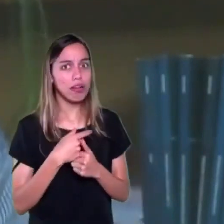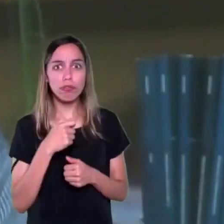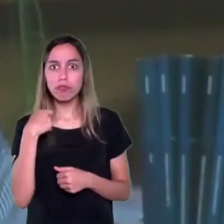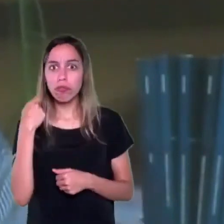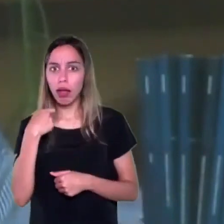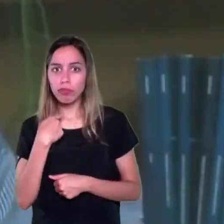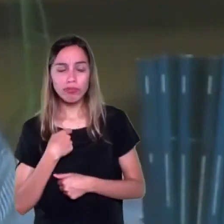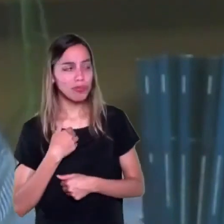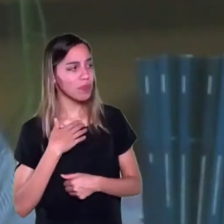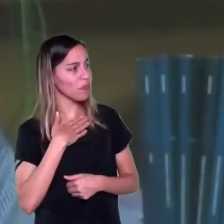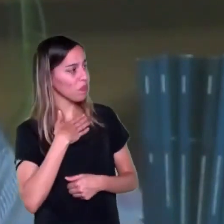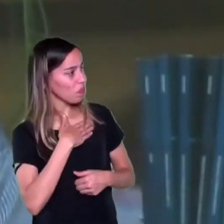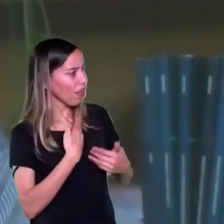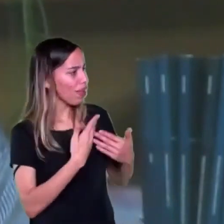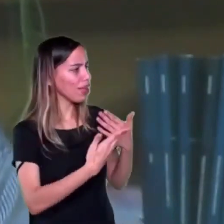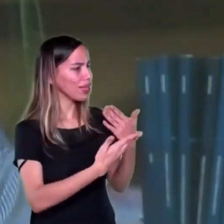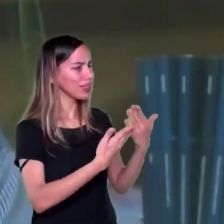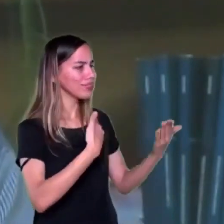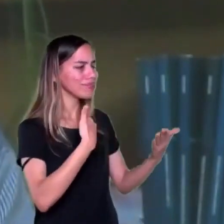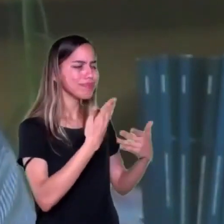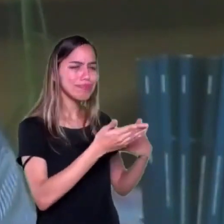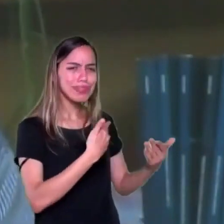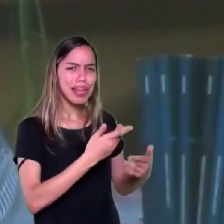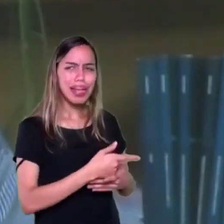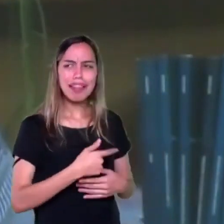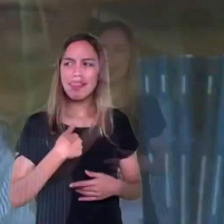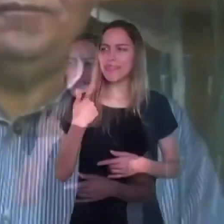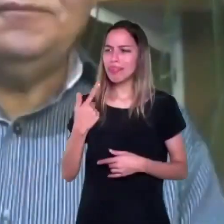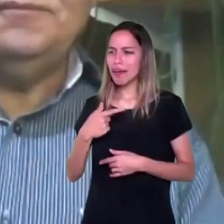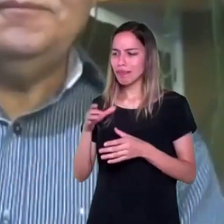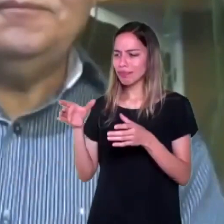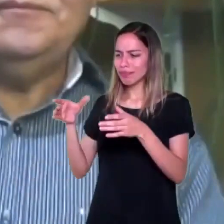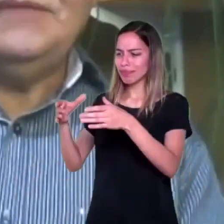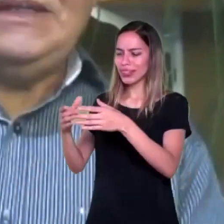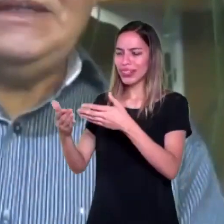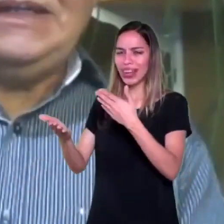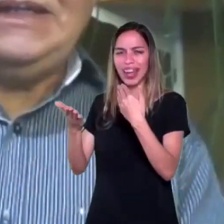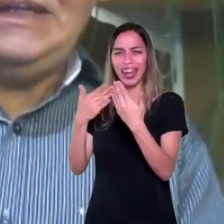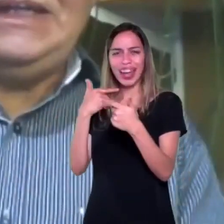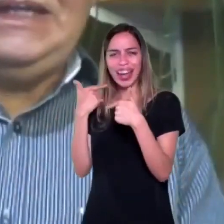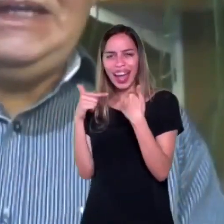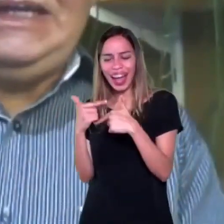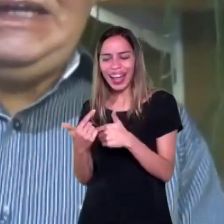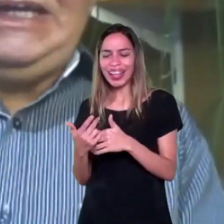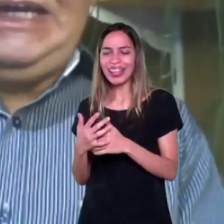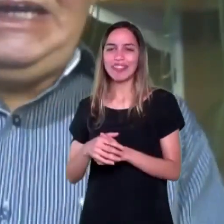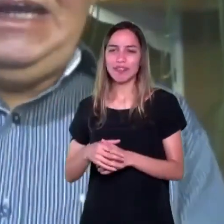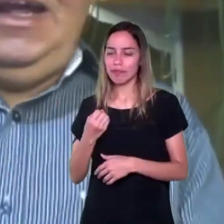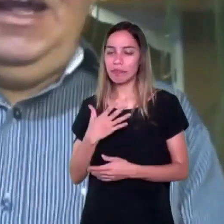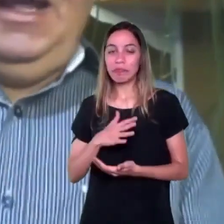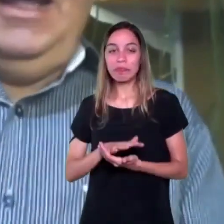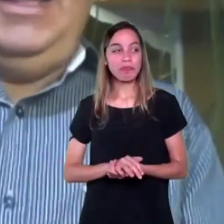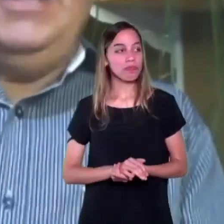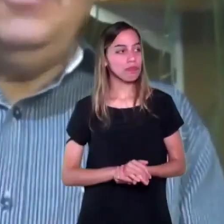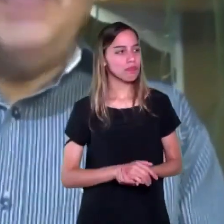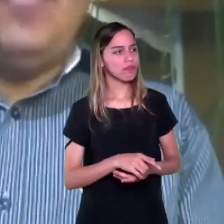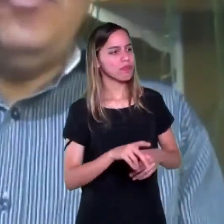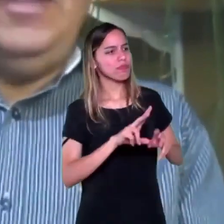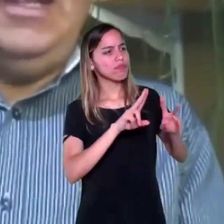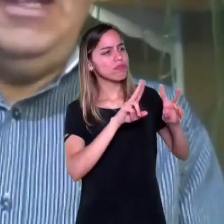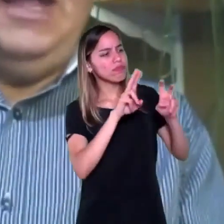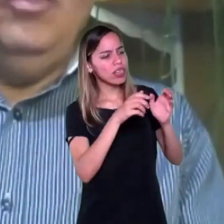nós rimos muito, tá? Então foi E muito além do prazeroso. conteúdo de entrevistas, o que trazia esse jornal?